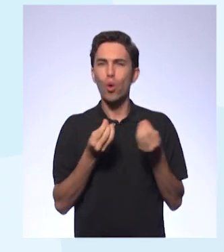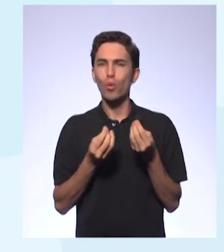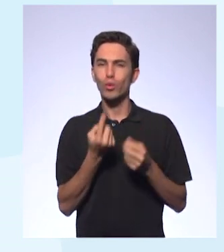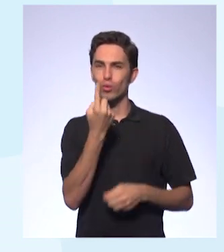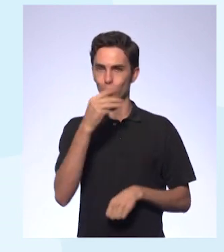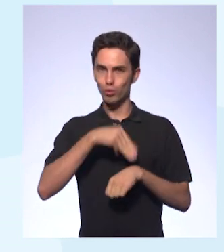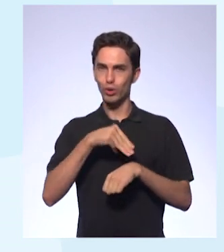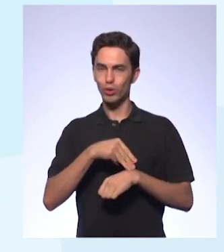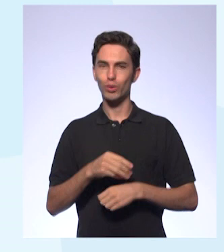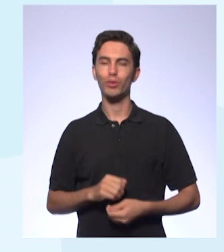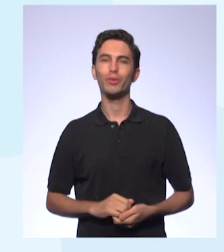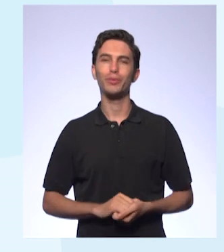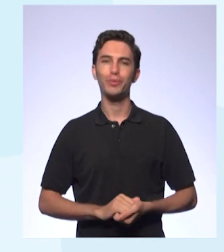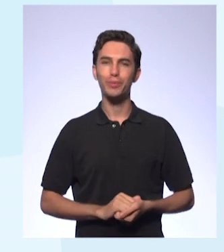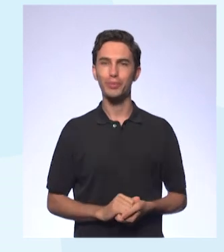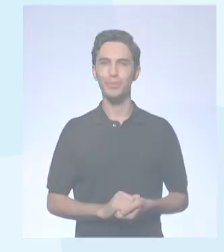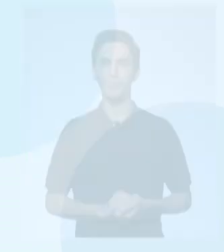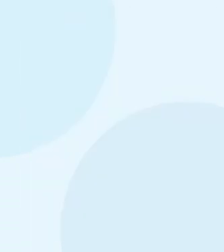volta.